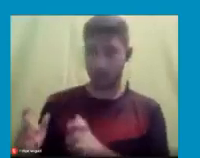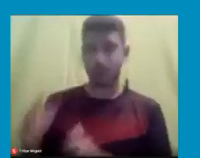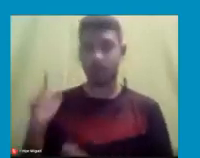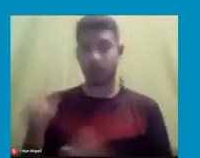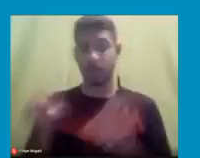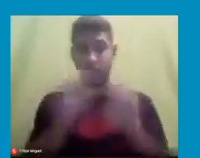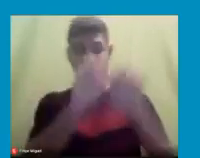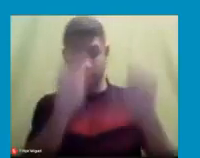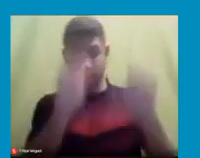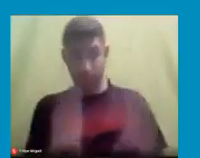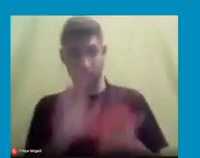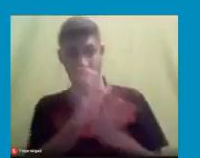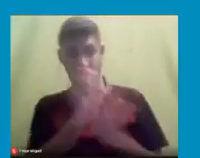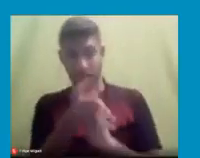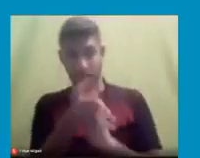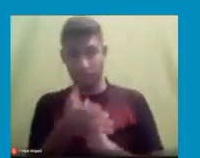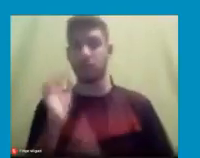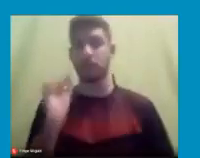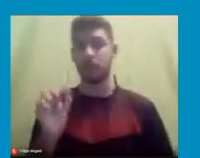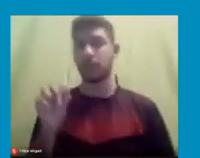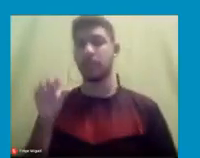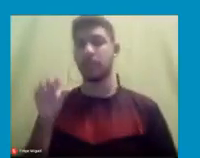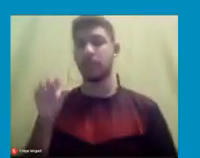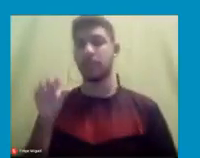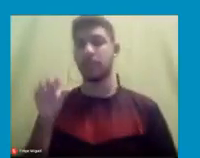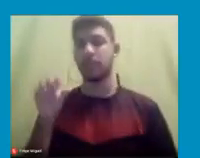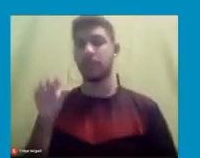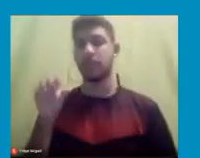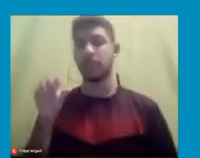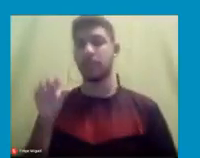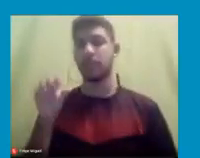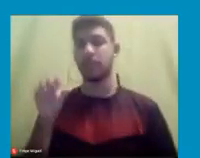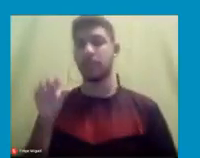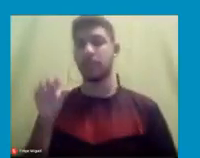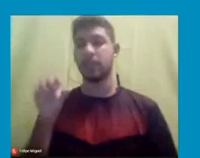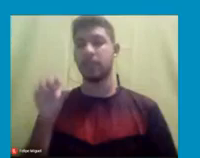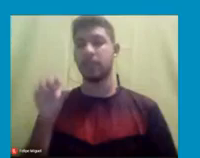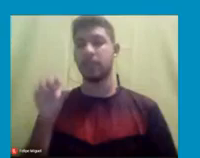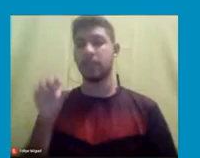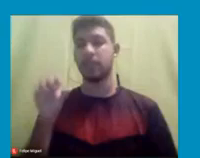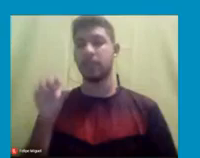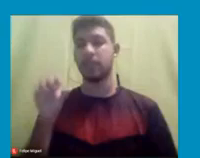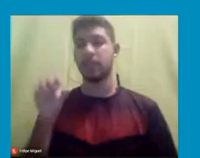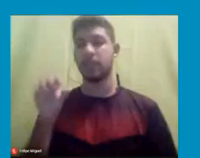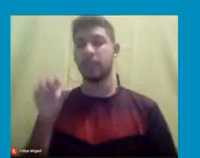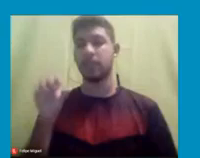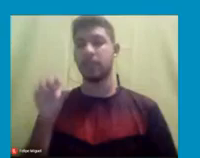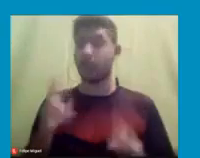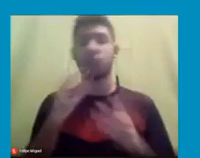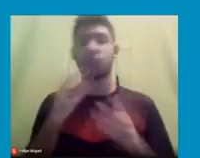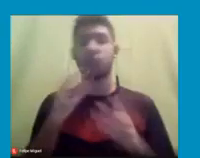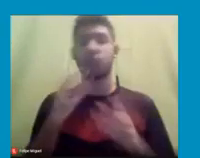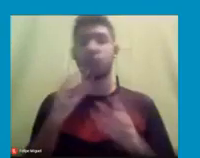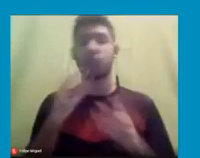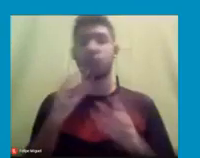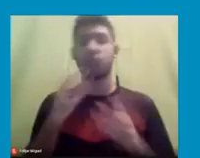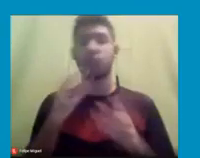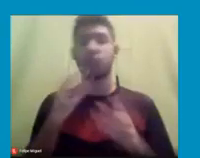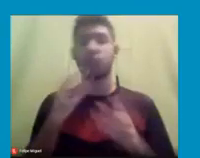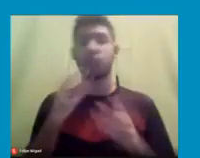estrutural que o Silvio fala, né? Essa questão do racismo estrutural, que você não tem como você